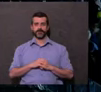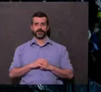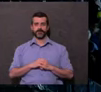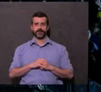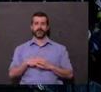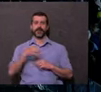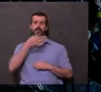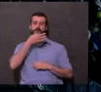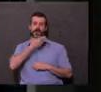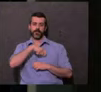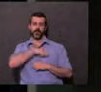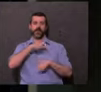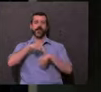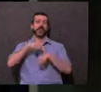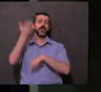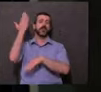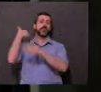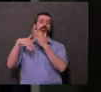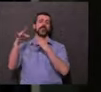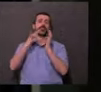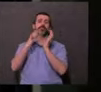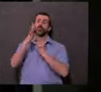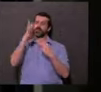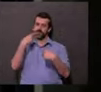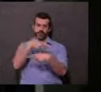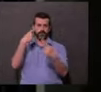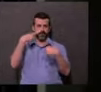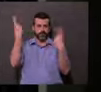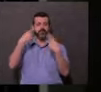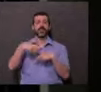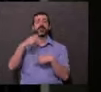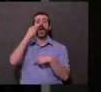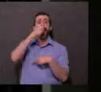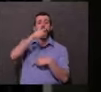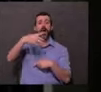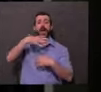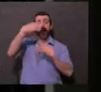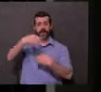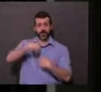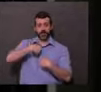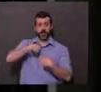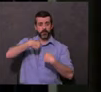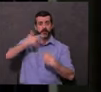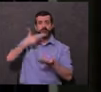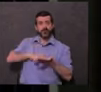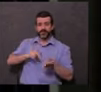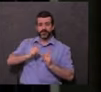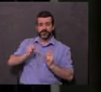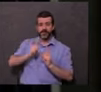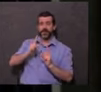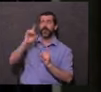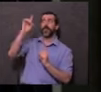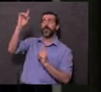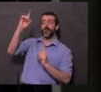En aquel tiempo Jesús dijo gritando: el que cree en mí no cree en mí, sino en aquel que me ha